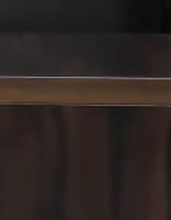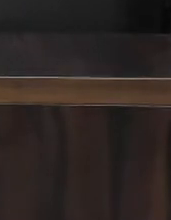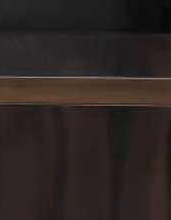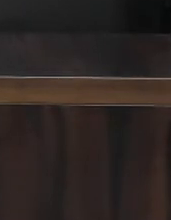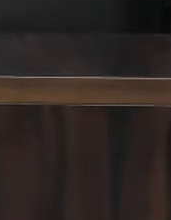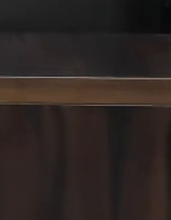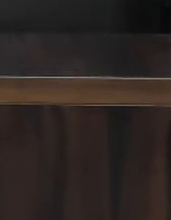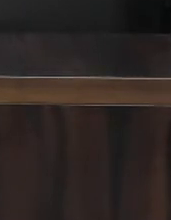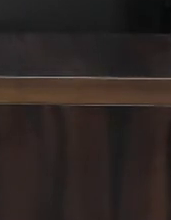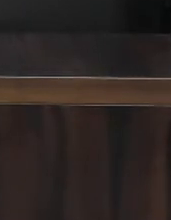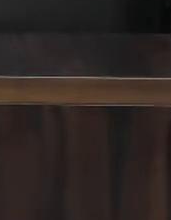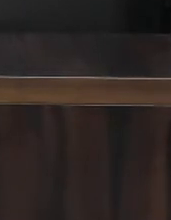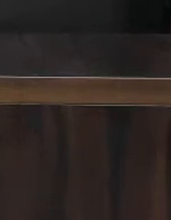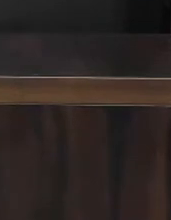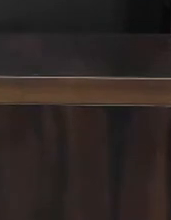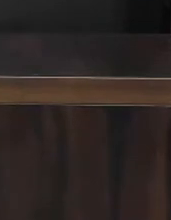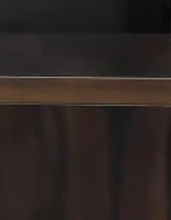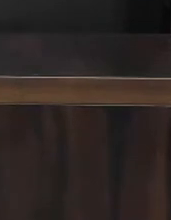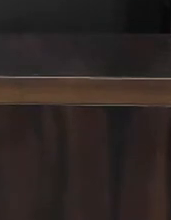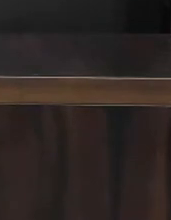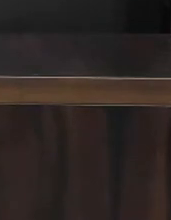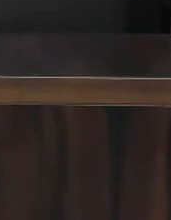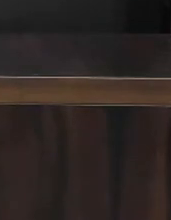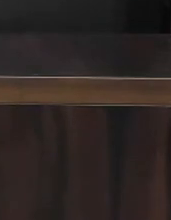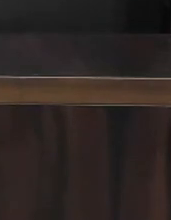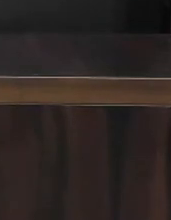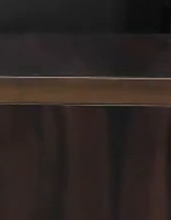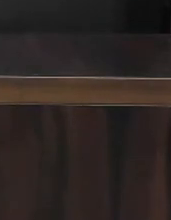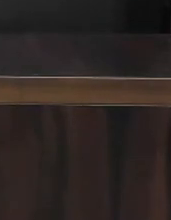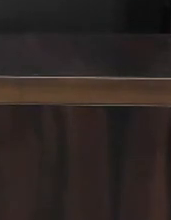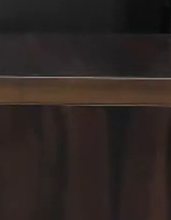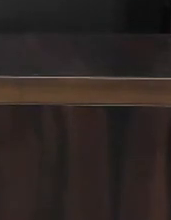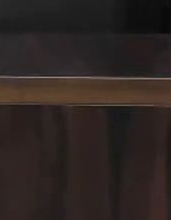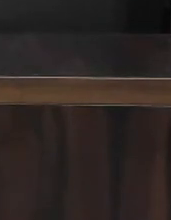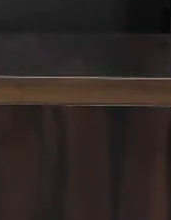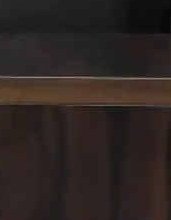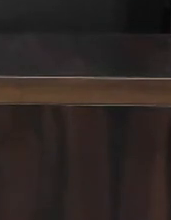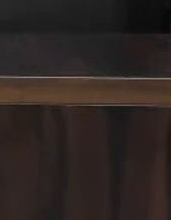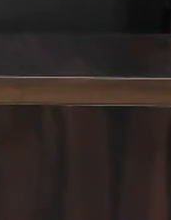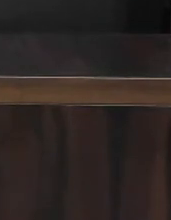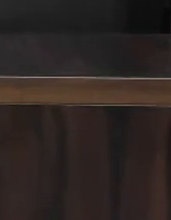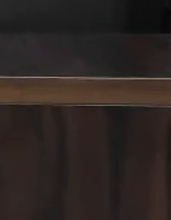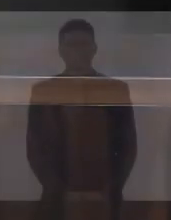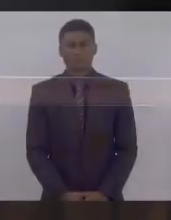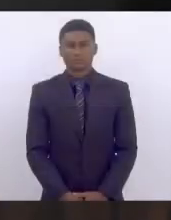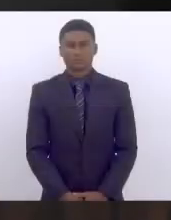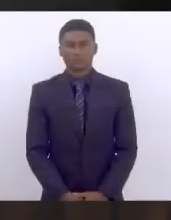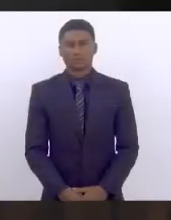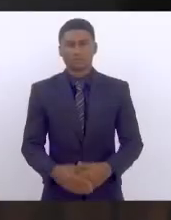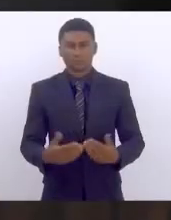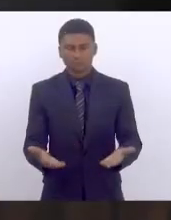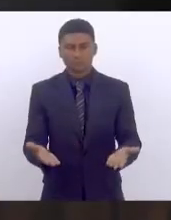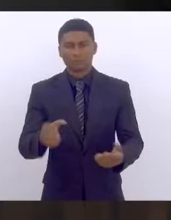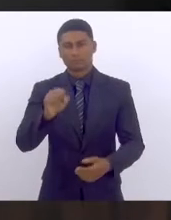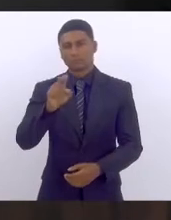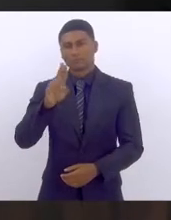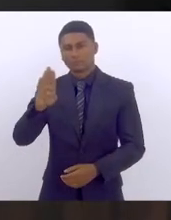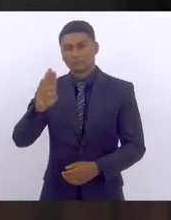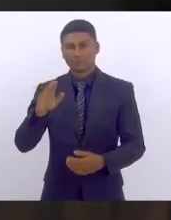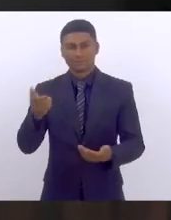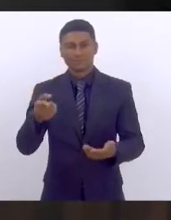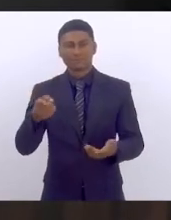Rejane online, deputado Samuel Malafaia, deputado Marcelo Gapeleireiro, subtenente Bernardo, aquele